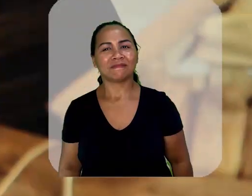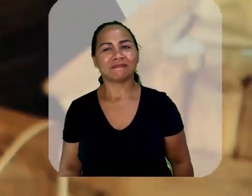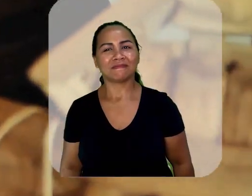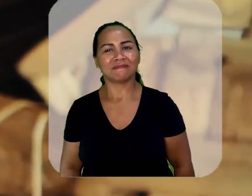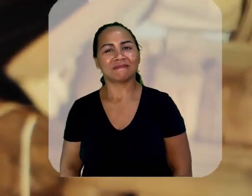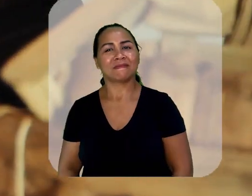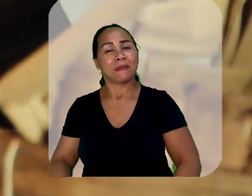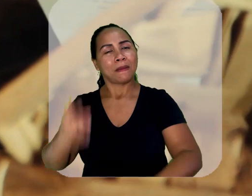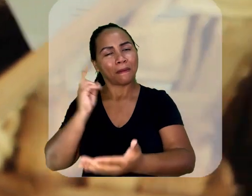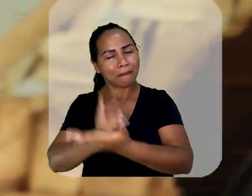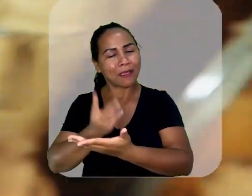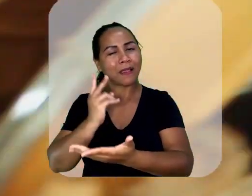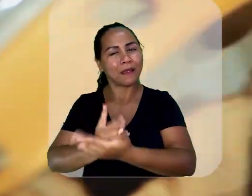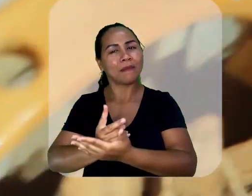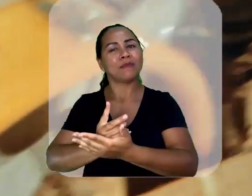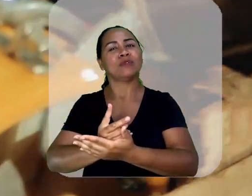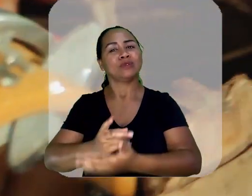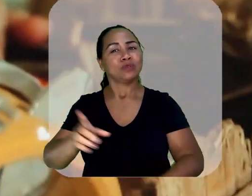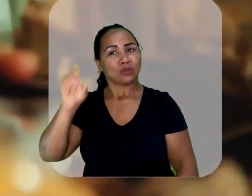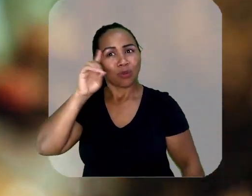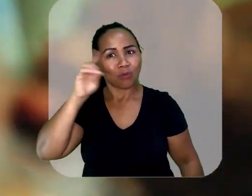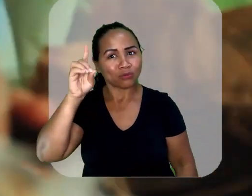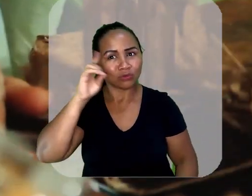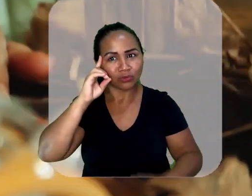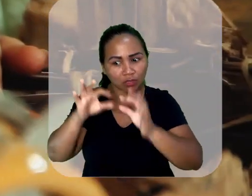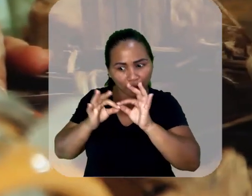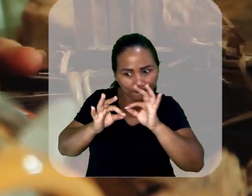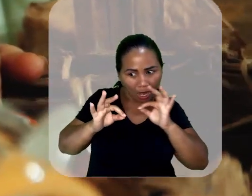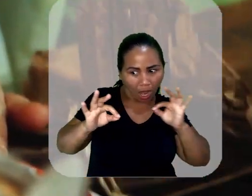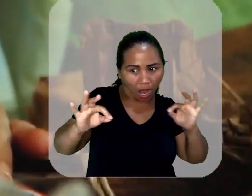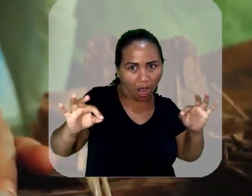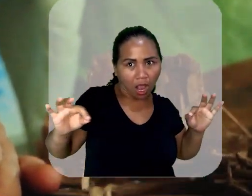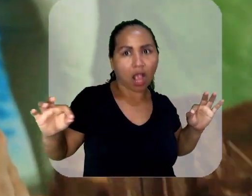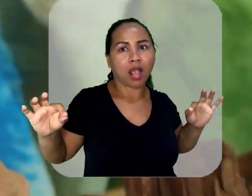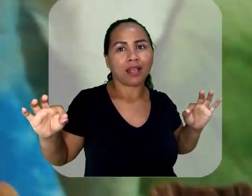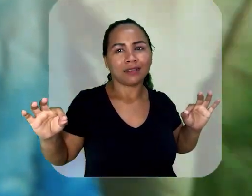Ainda que as léguas dos dias distanciem nossos corpos,